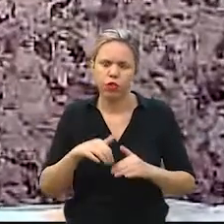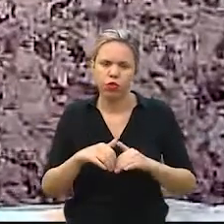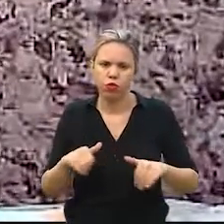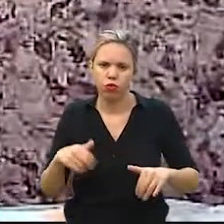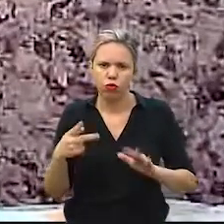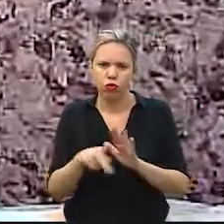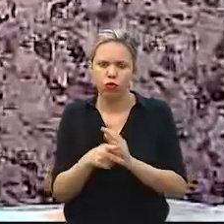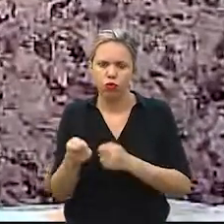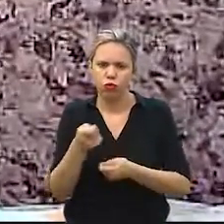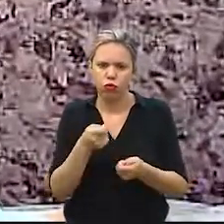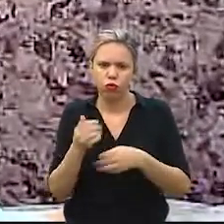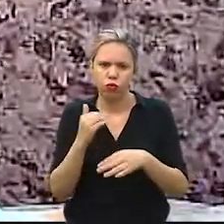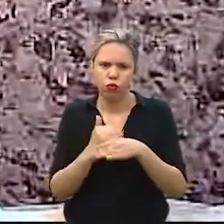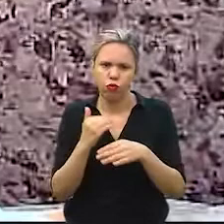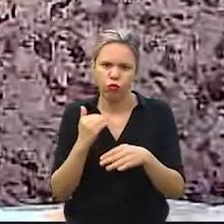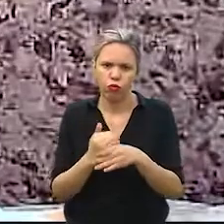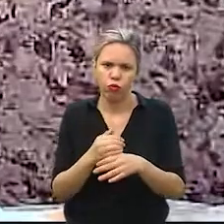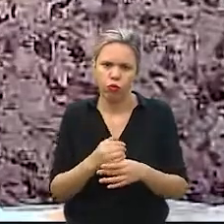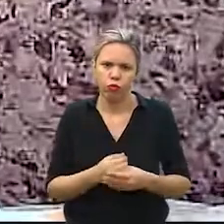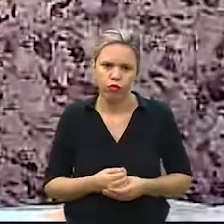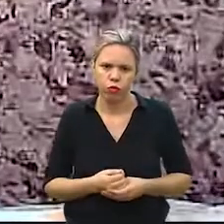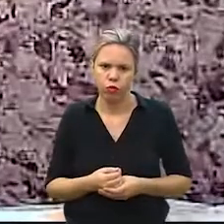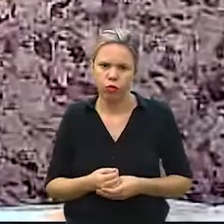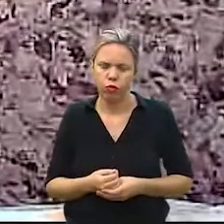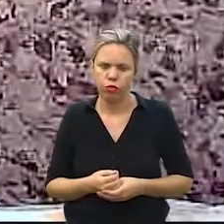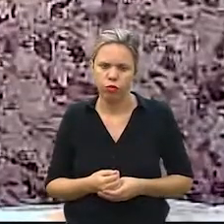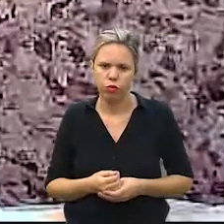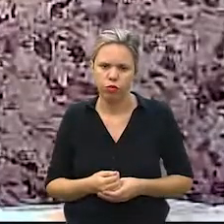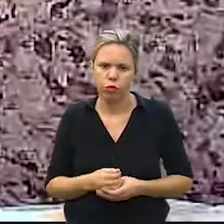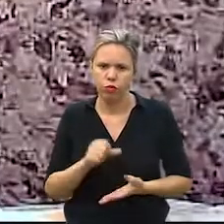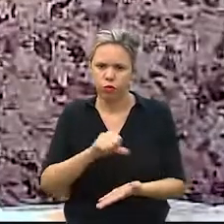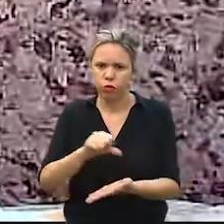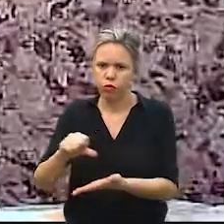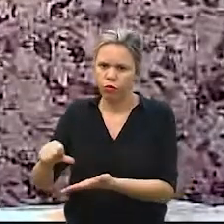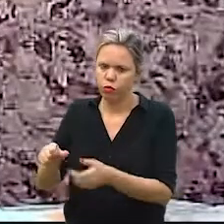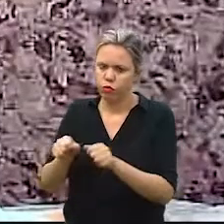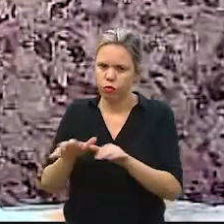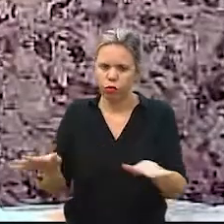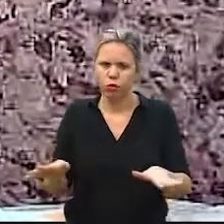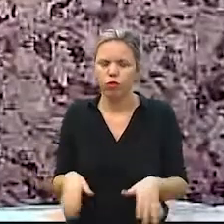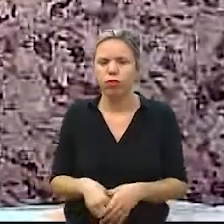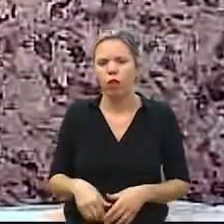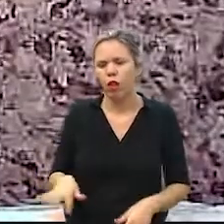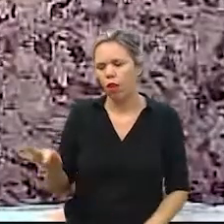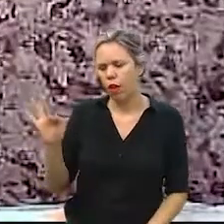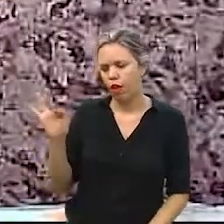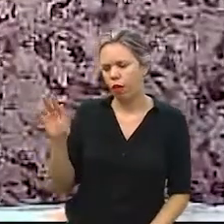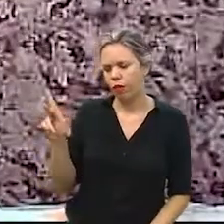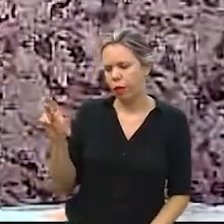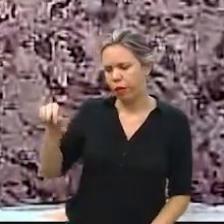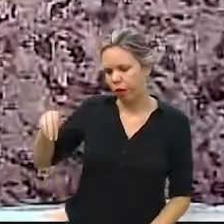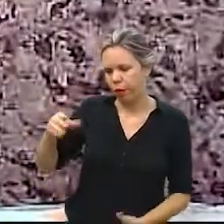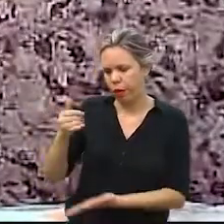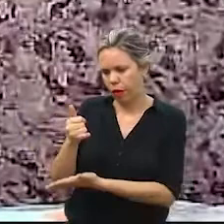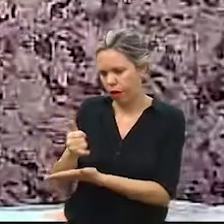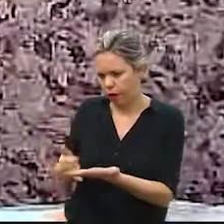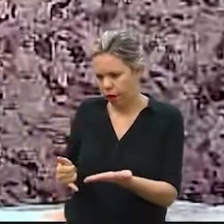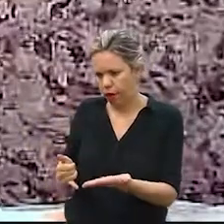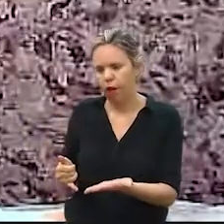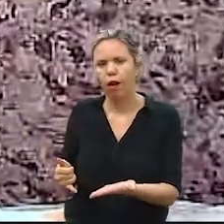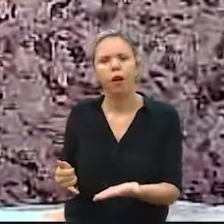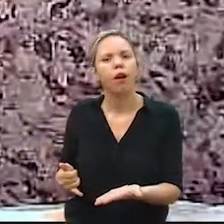para equalizar essas disparidades regionais. Então, o FPM é uma